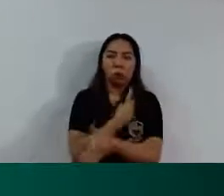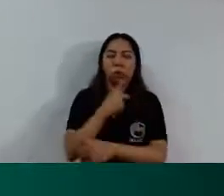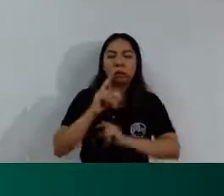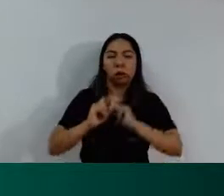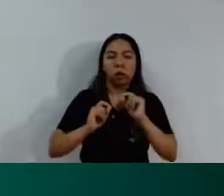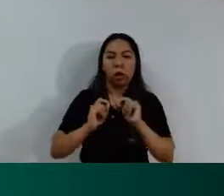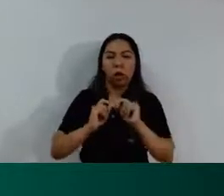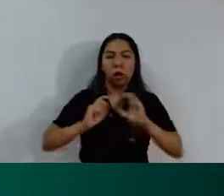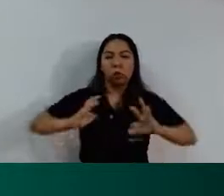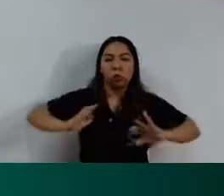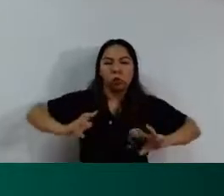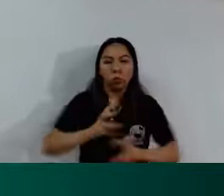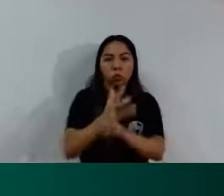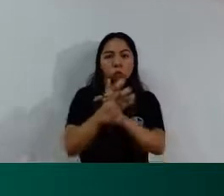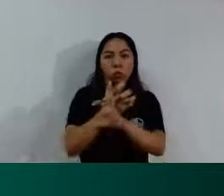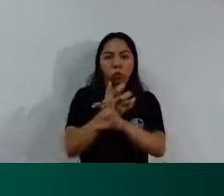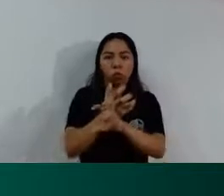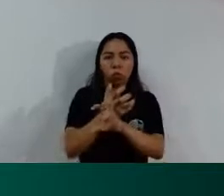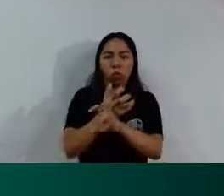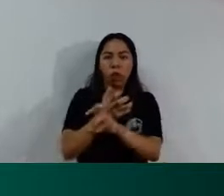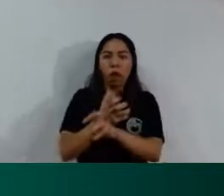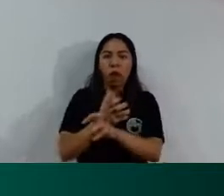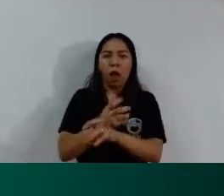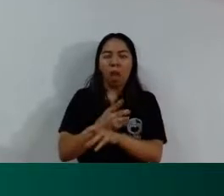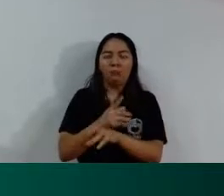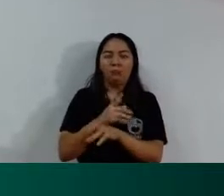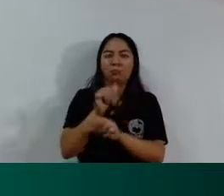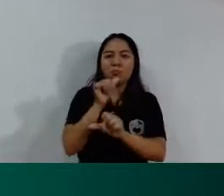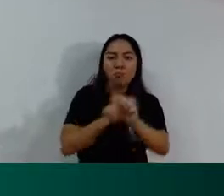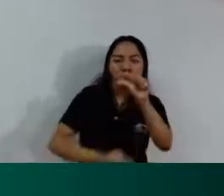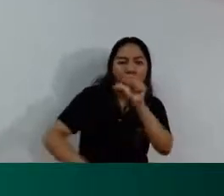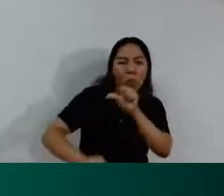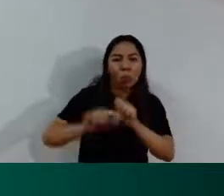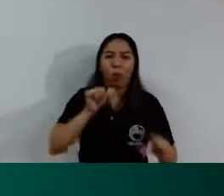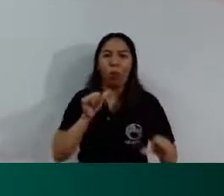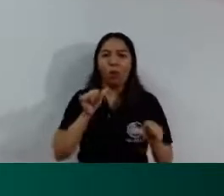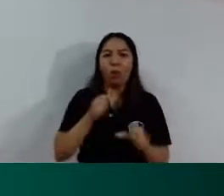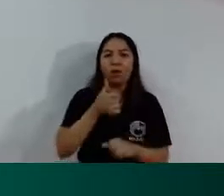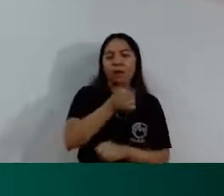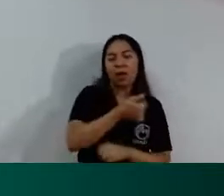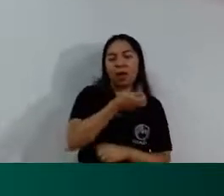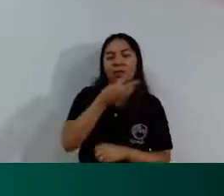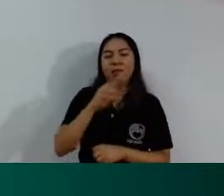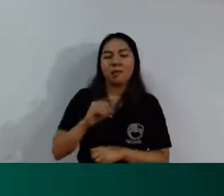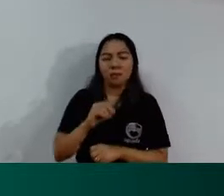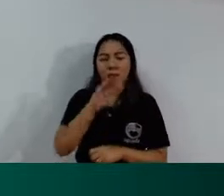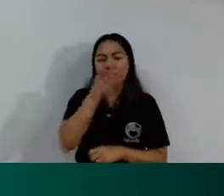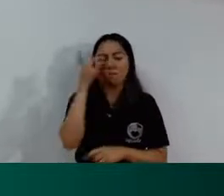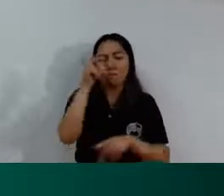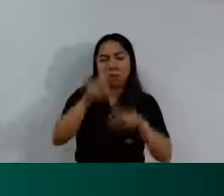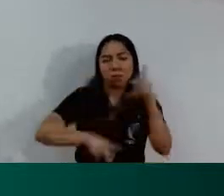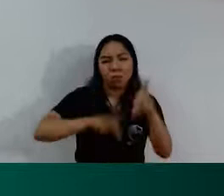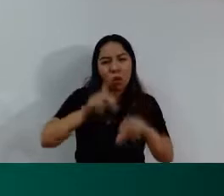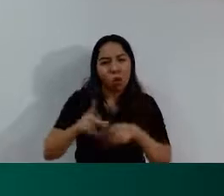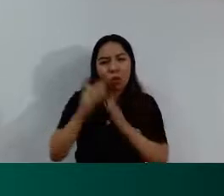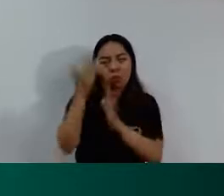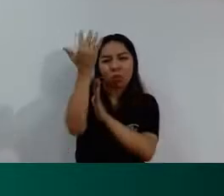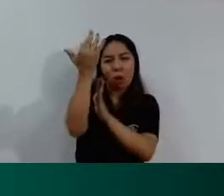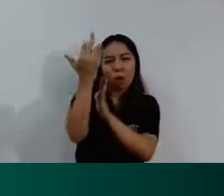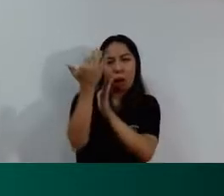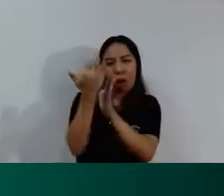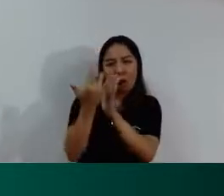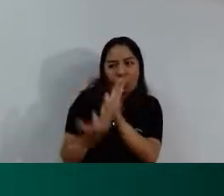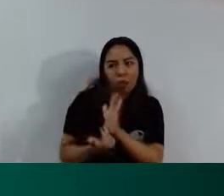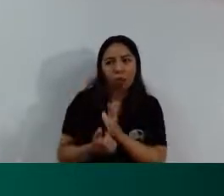para 130 130 mil habitantes que foi Fortaleza tinha no começo do século né e é